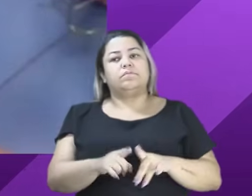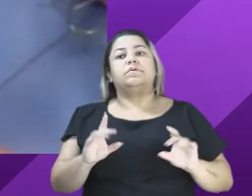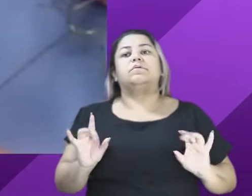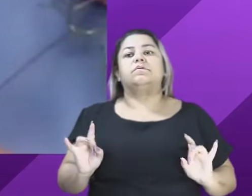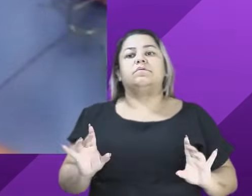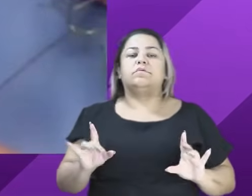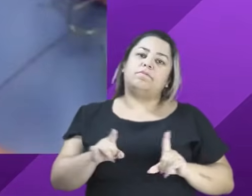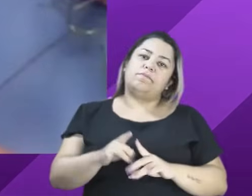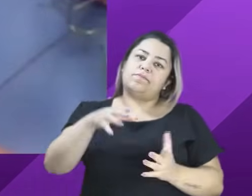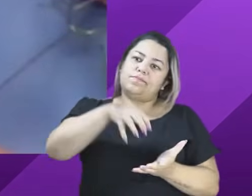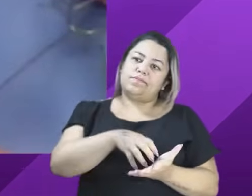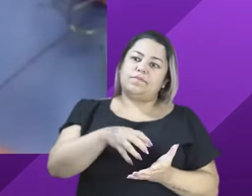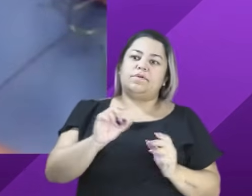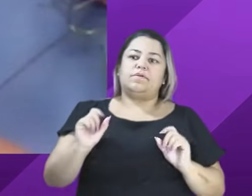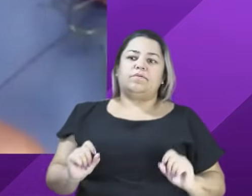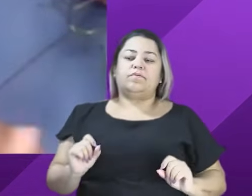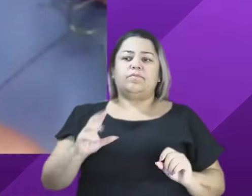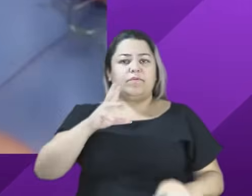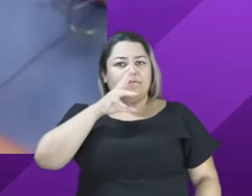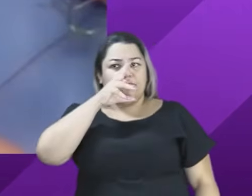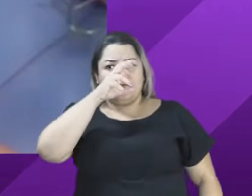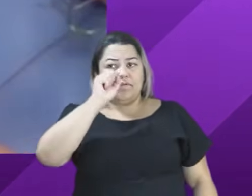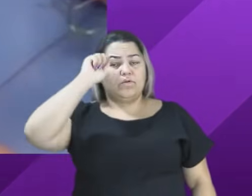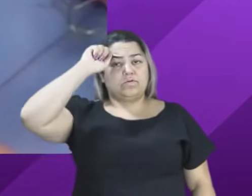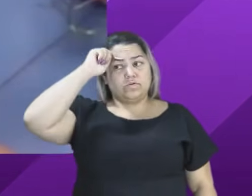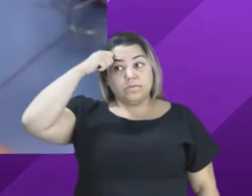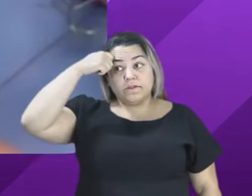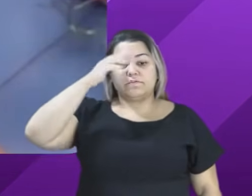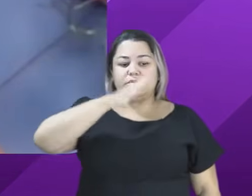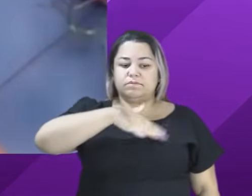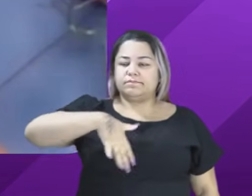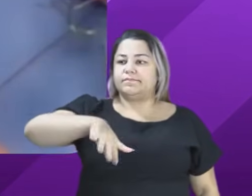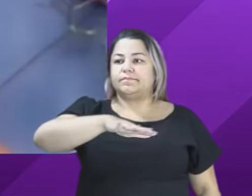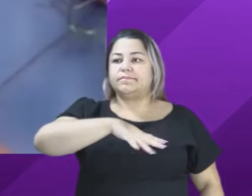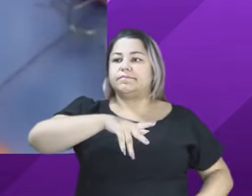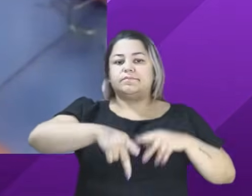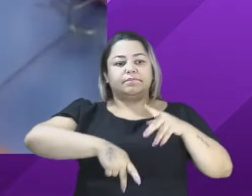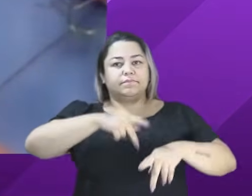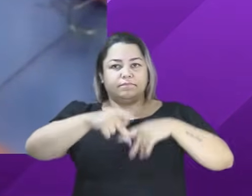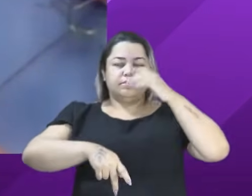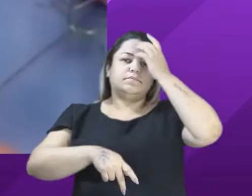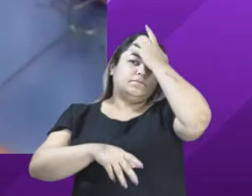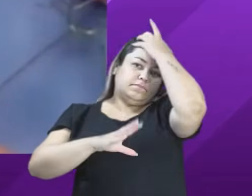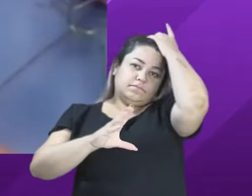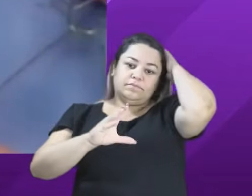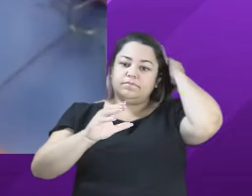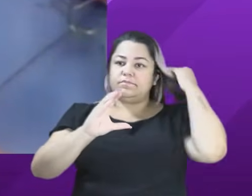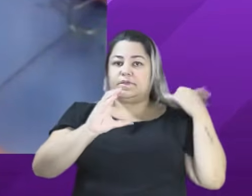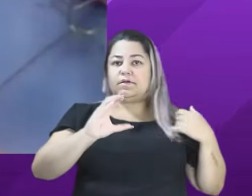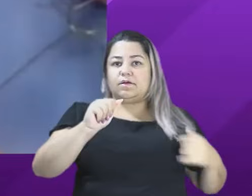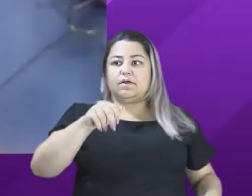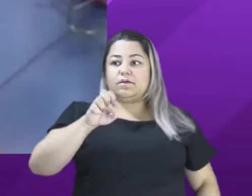ser um território negríndio, né, fortemente negro, já que o povo originário daqui, os povos caetés, foram os